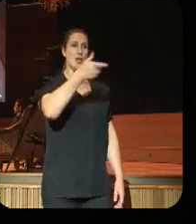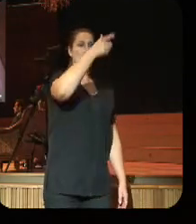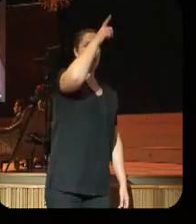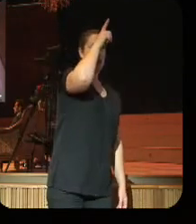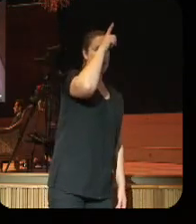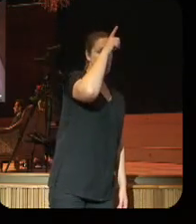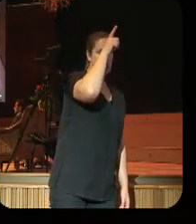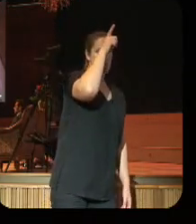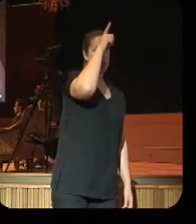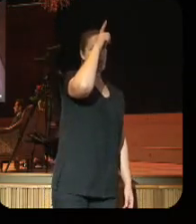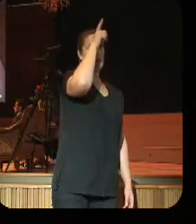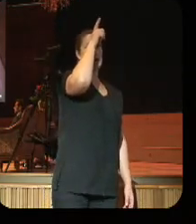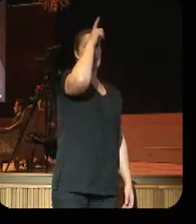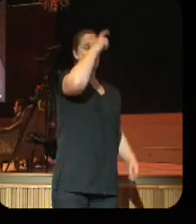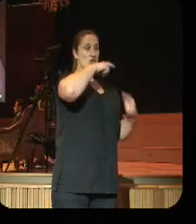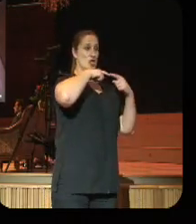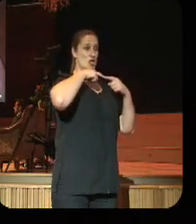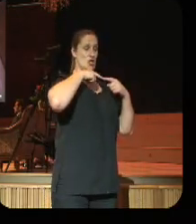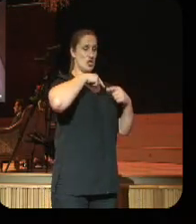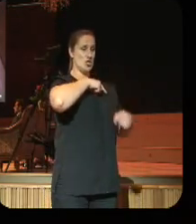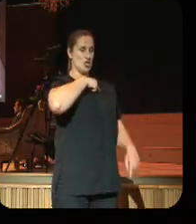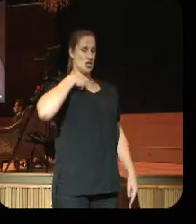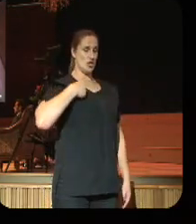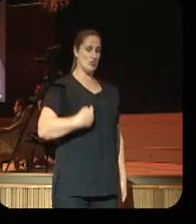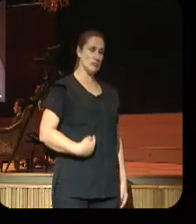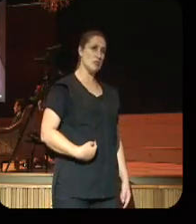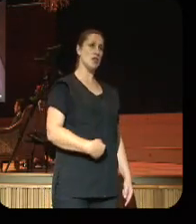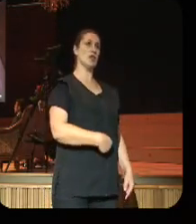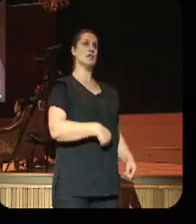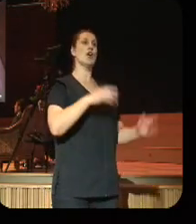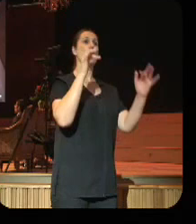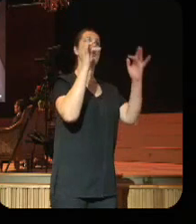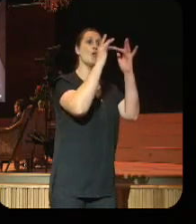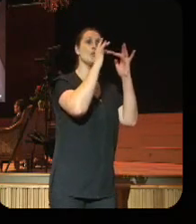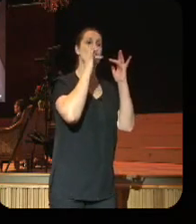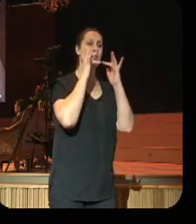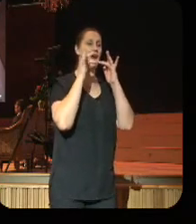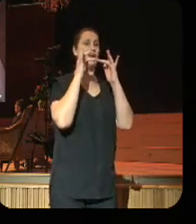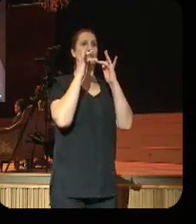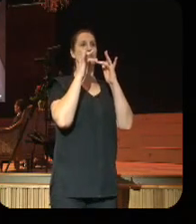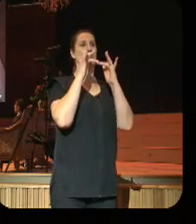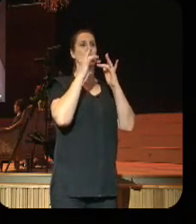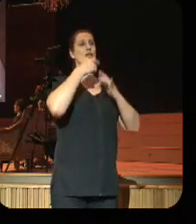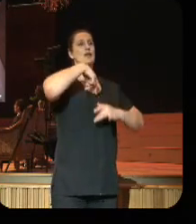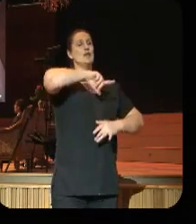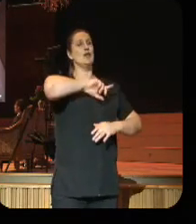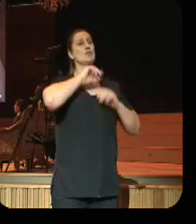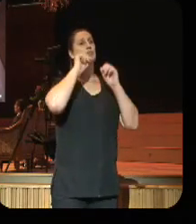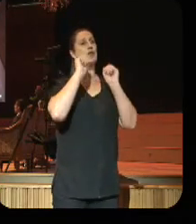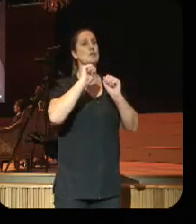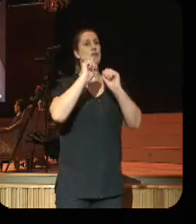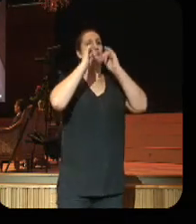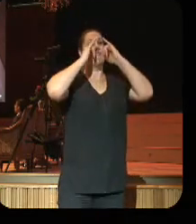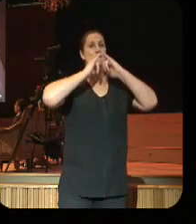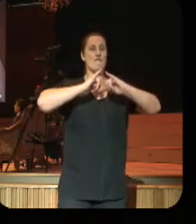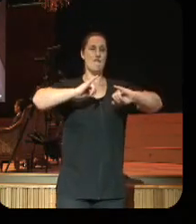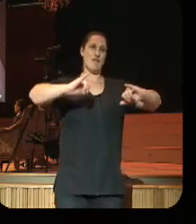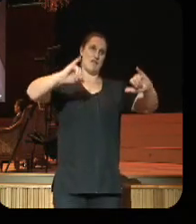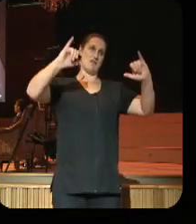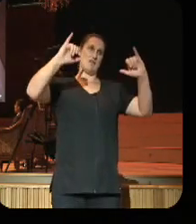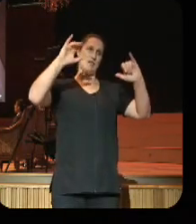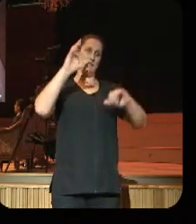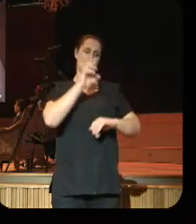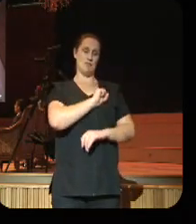na cultura chinesa, pontos de contato, para que a gente pudesse falar do amor dele. Foi obra